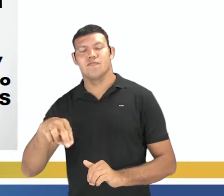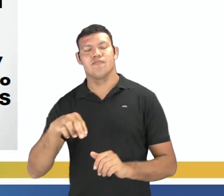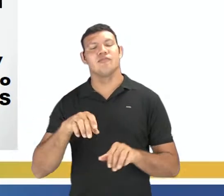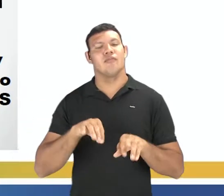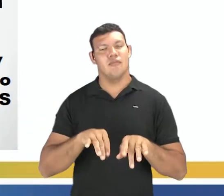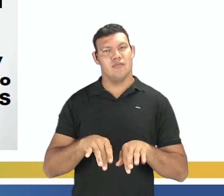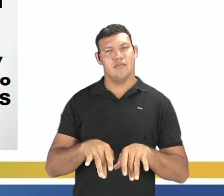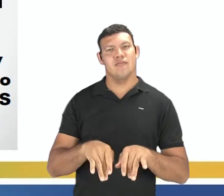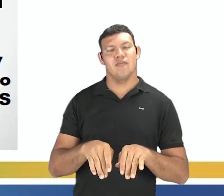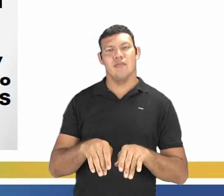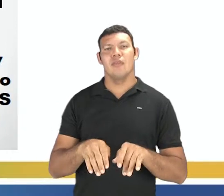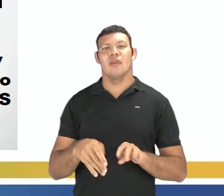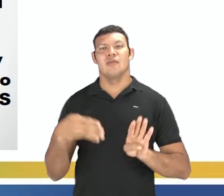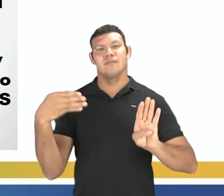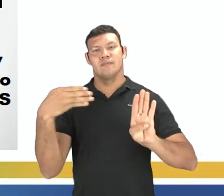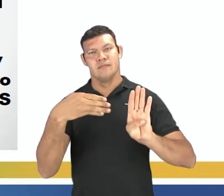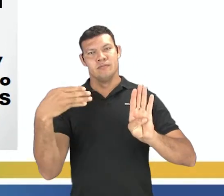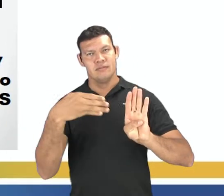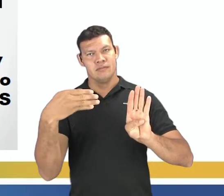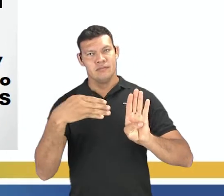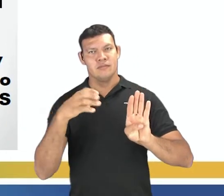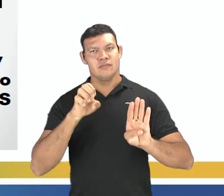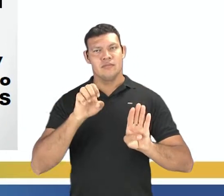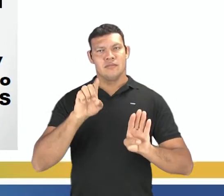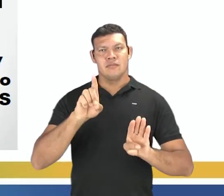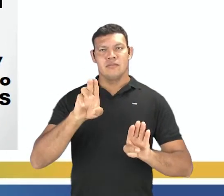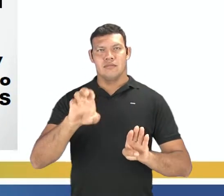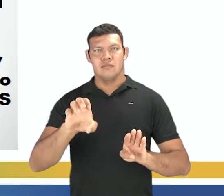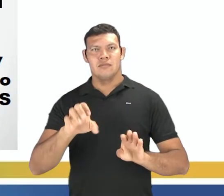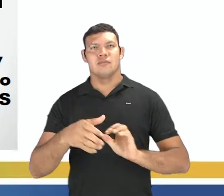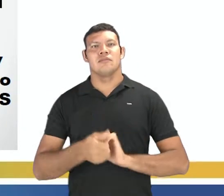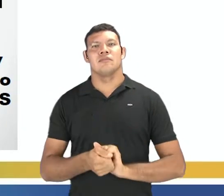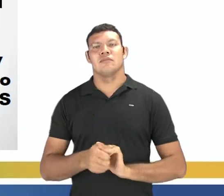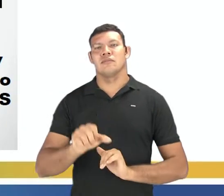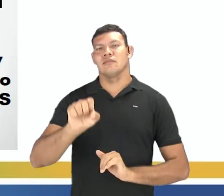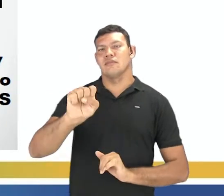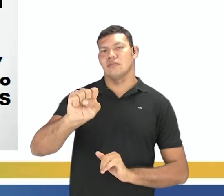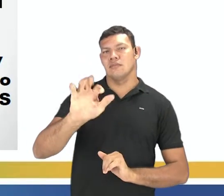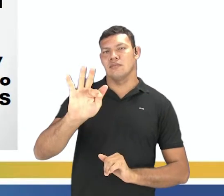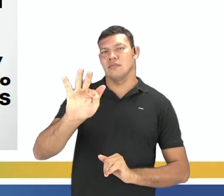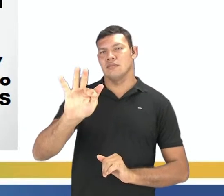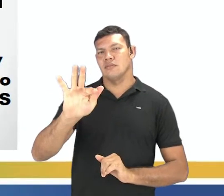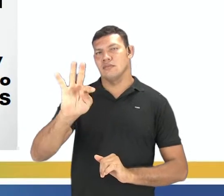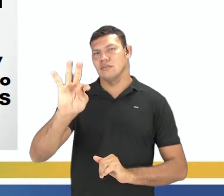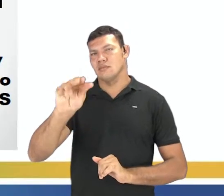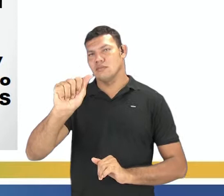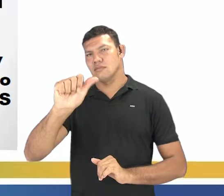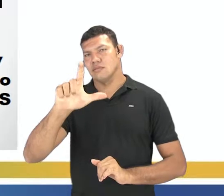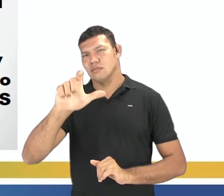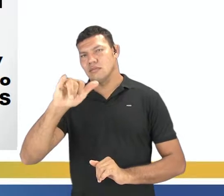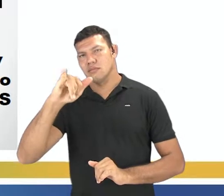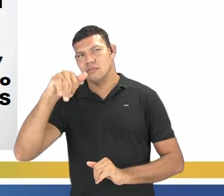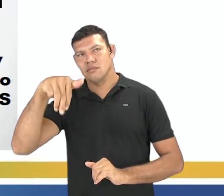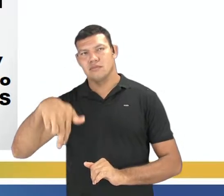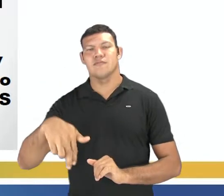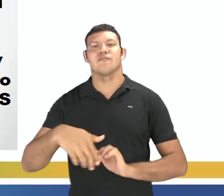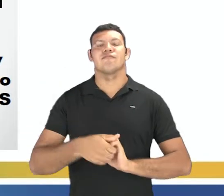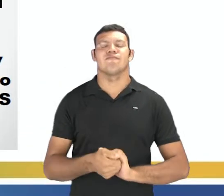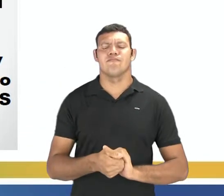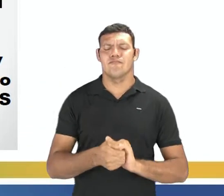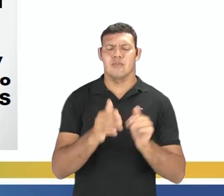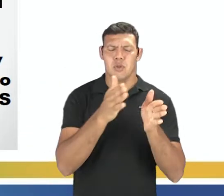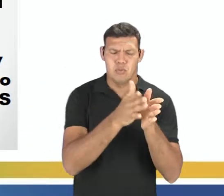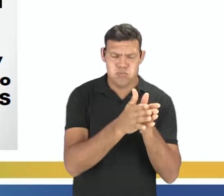aula aí na nossa plataforma Eduque, e tem aí Stalin, né? Stalin, ele passa praticamente toda